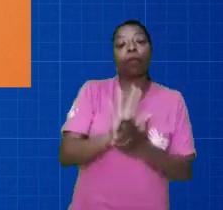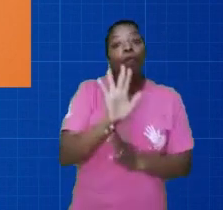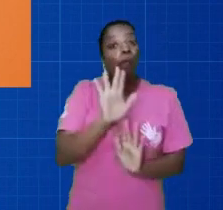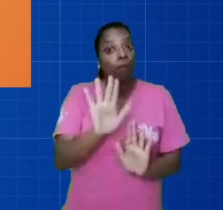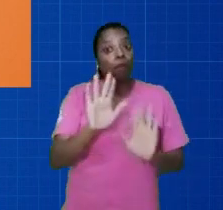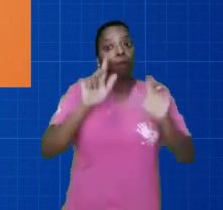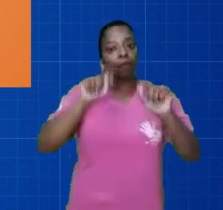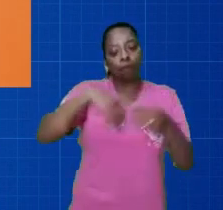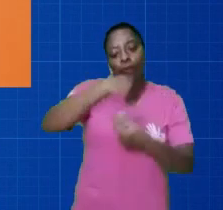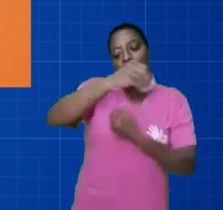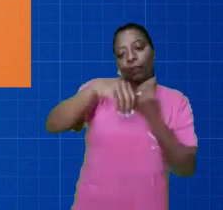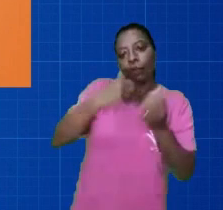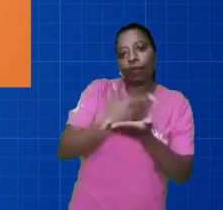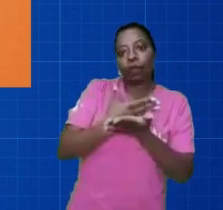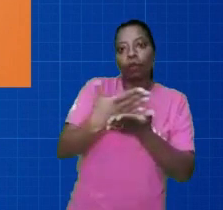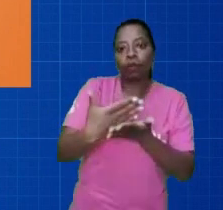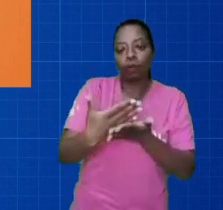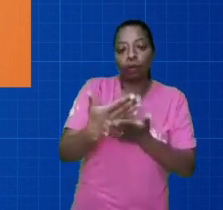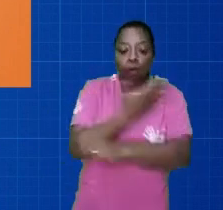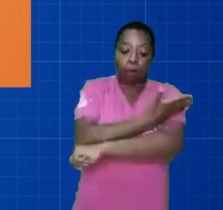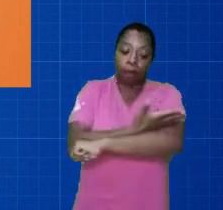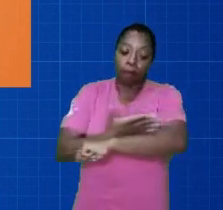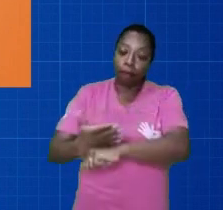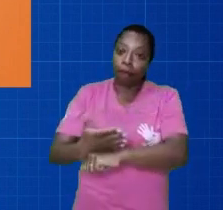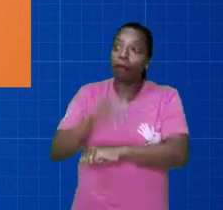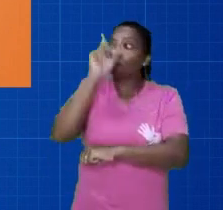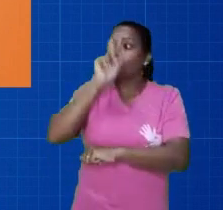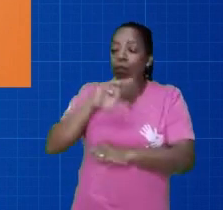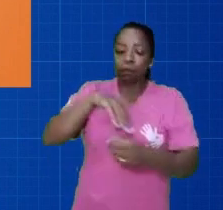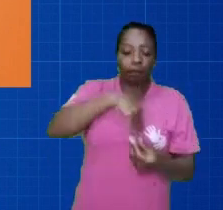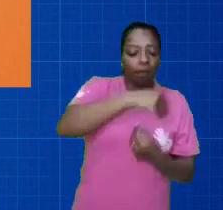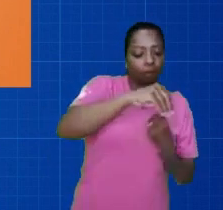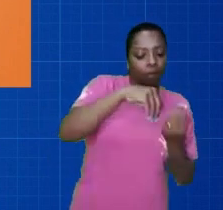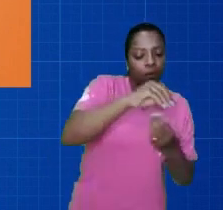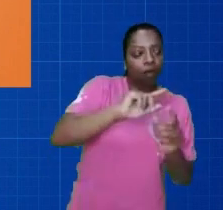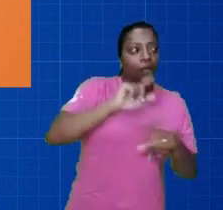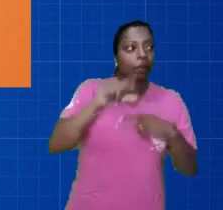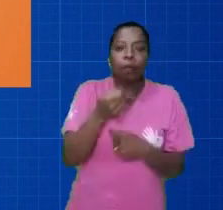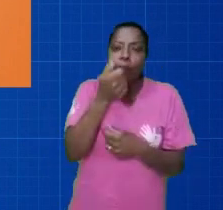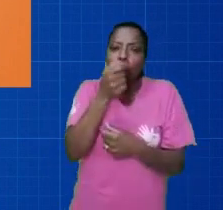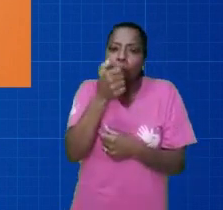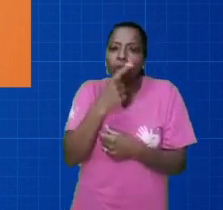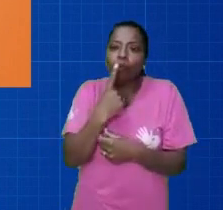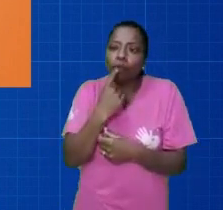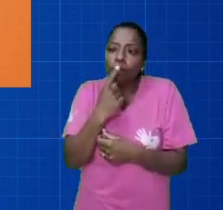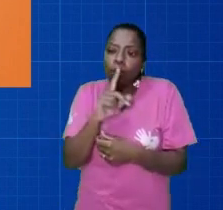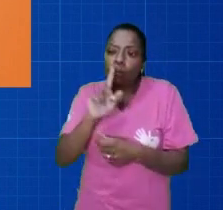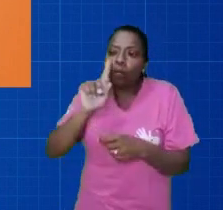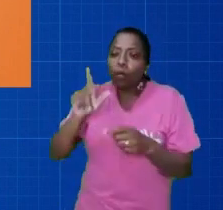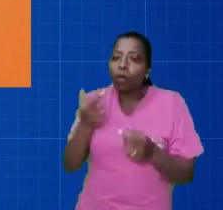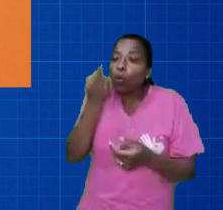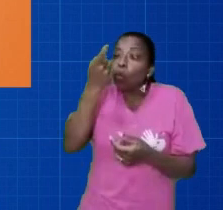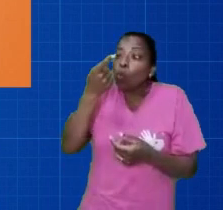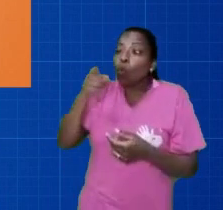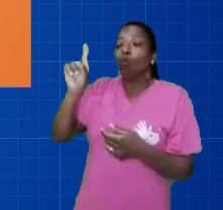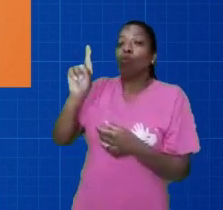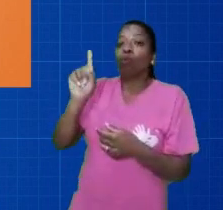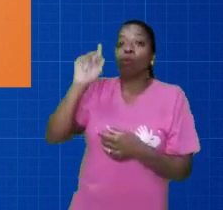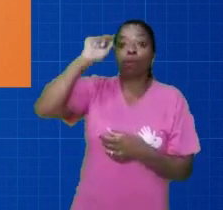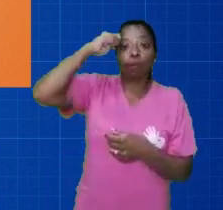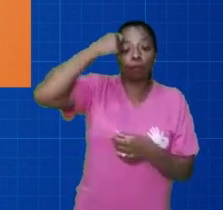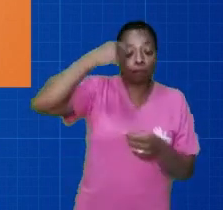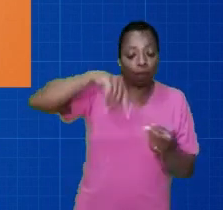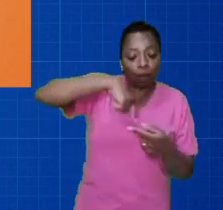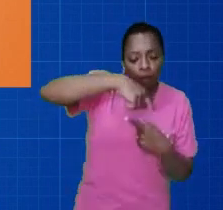mistura começa pelas cores mais claras, junta o branco com o amarelo, depois um pouquinho de vermelho e bem